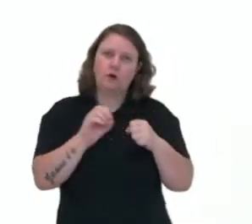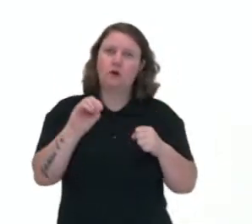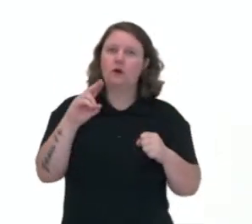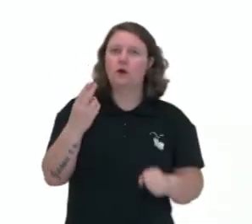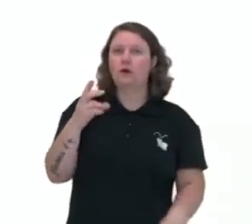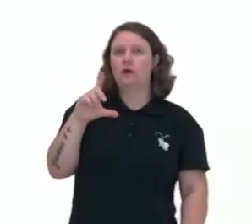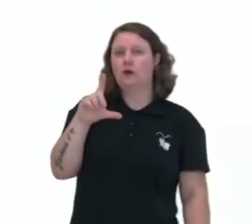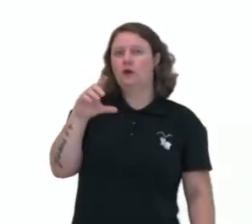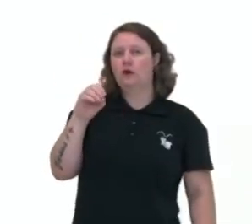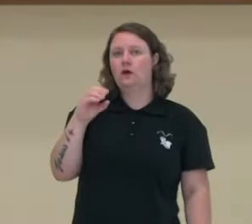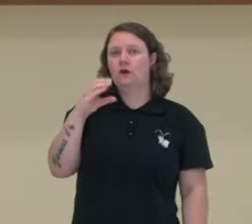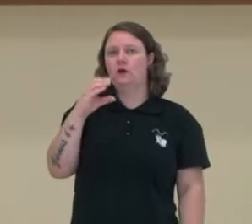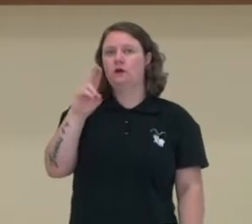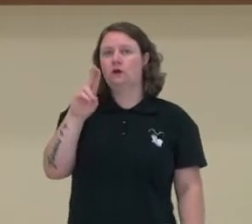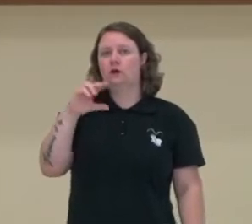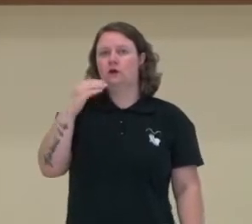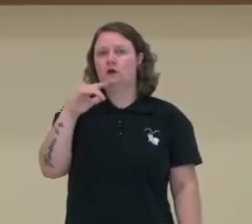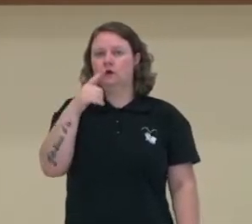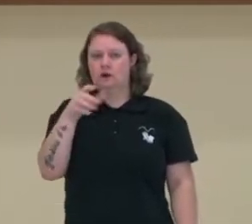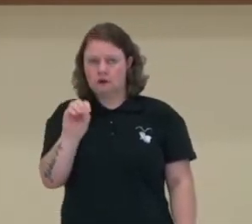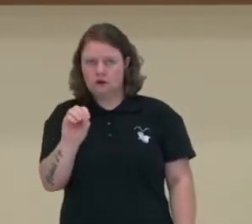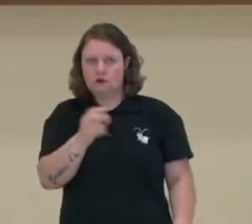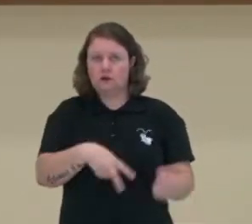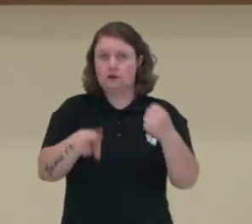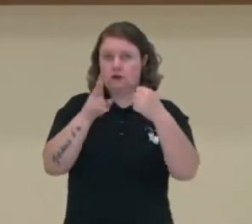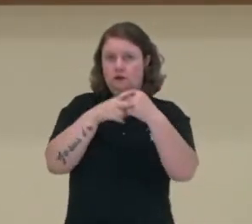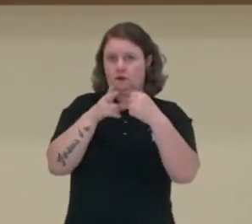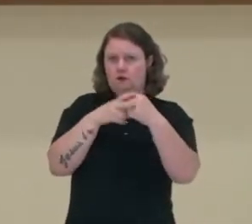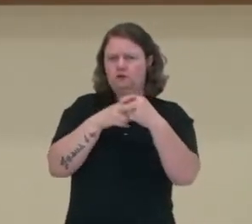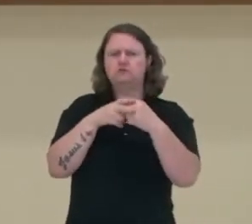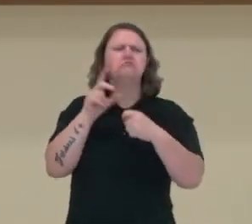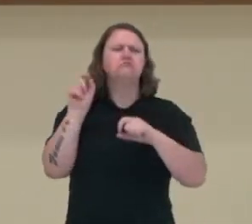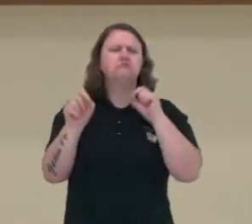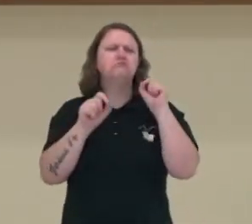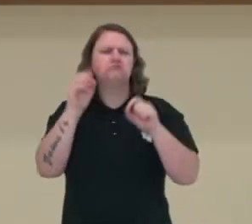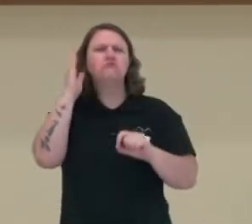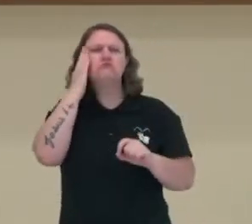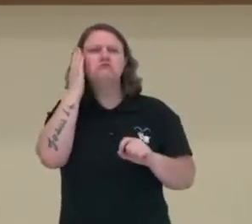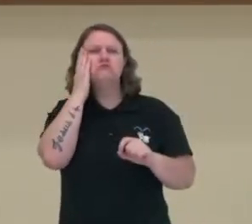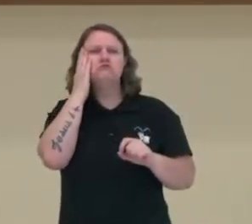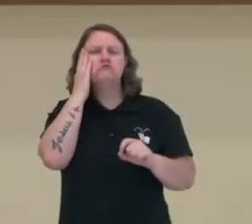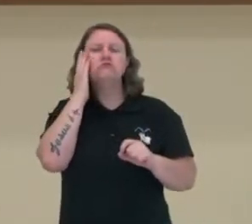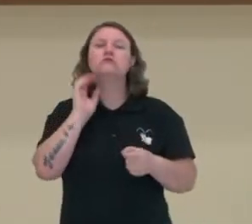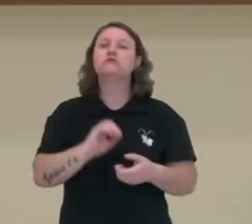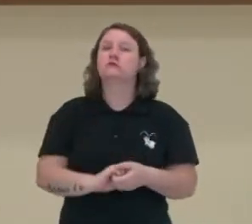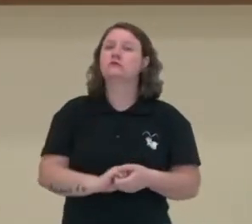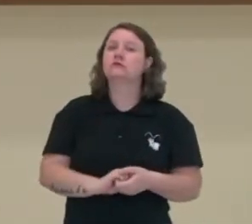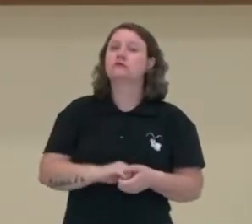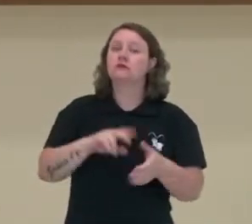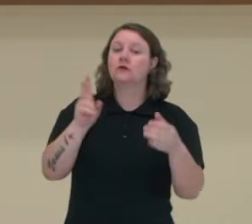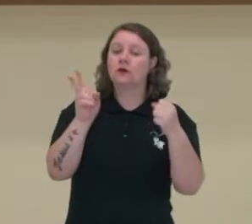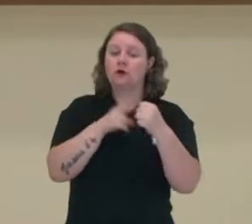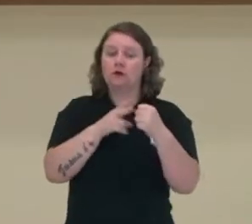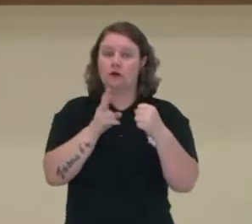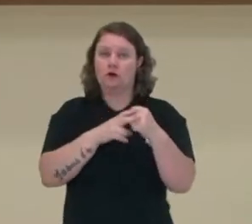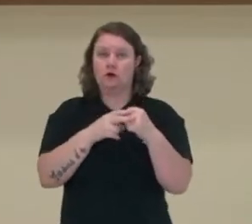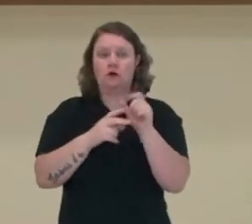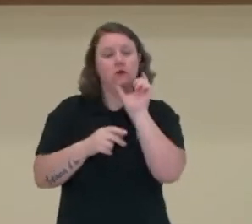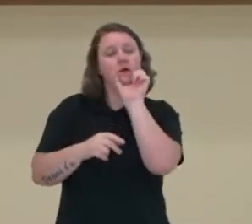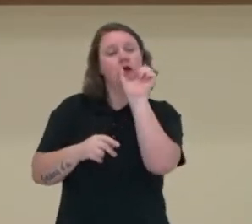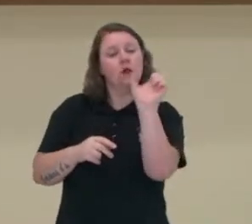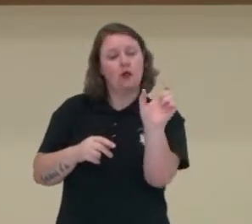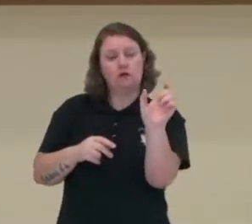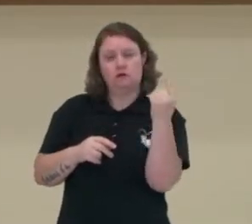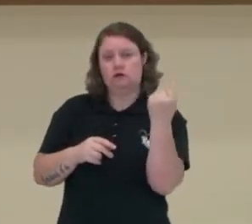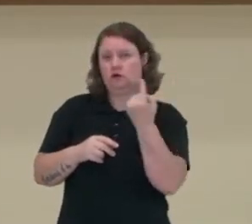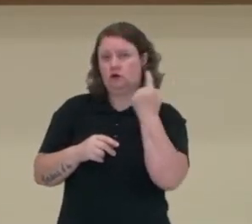verbal, né? Vocês lembram o que é uma locução verbal? Né? Então, o verbo, ele é uma palavra só, né? Então, quando ele está